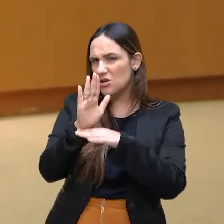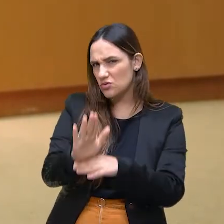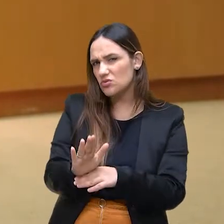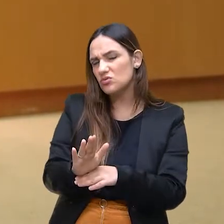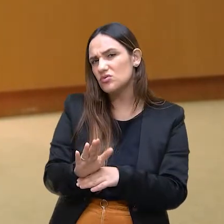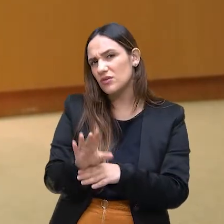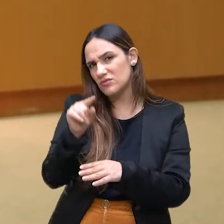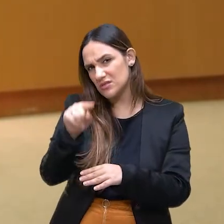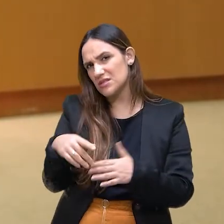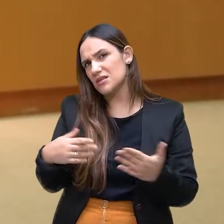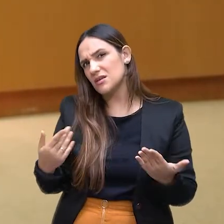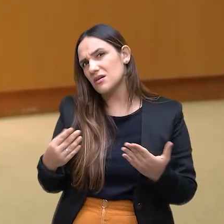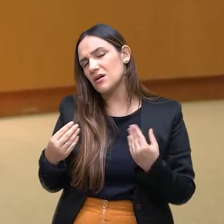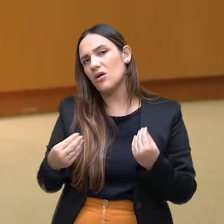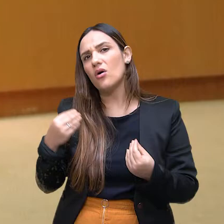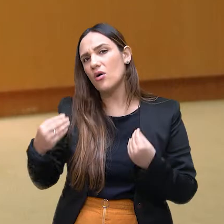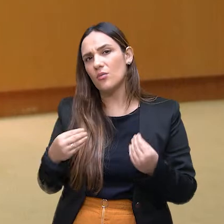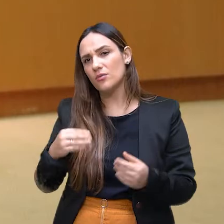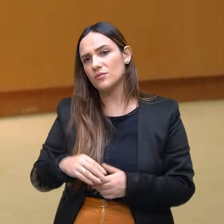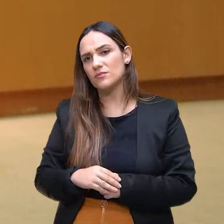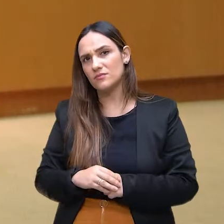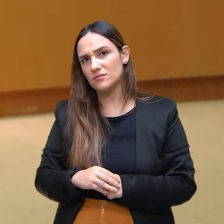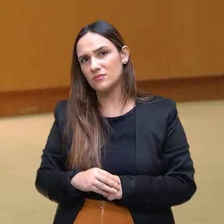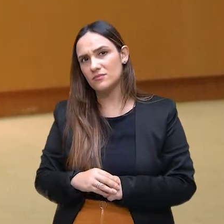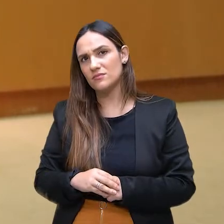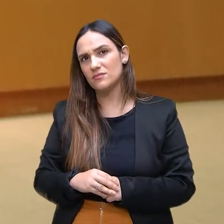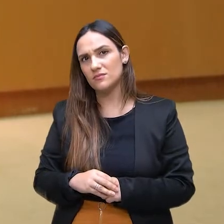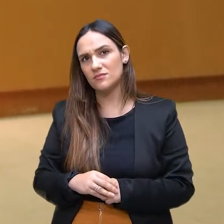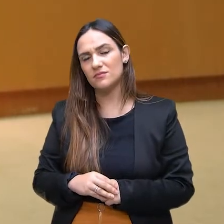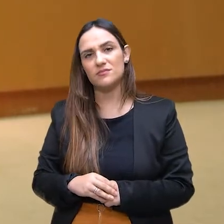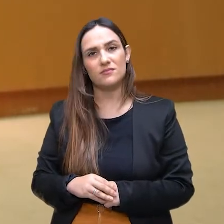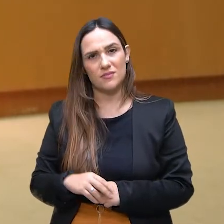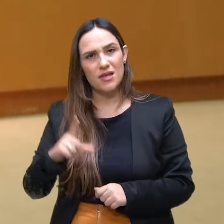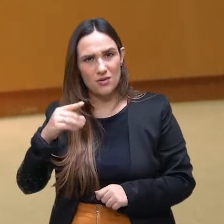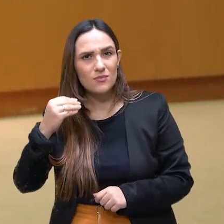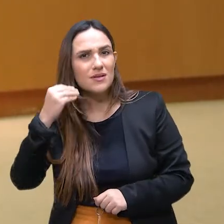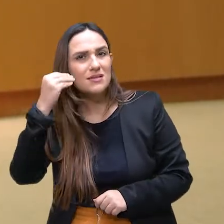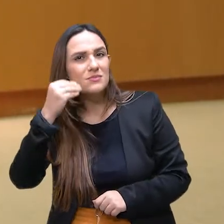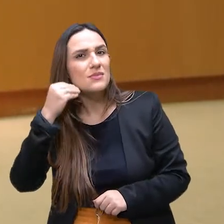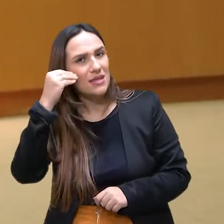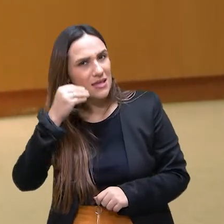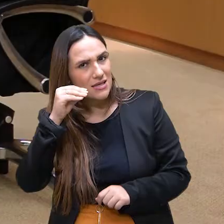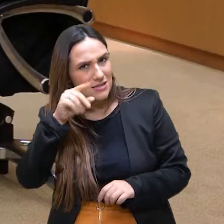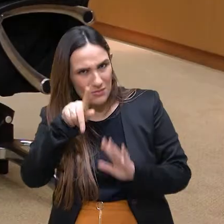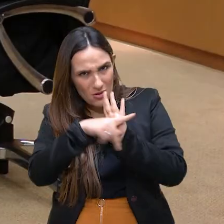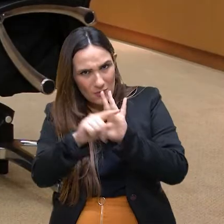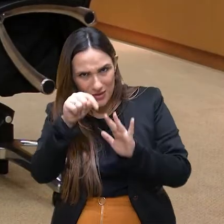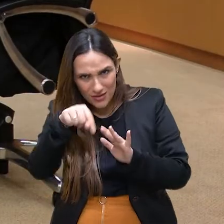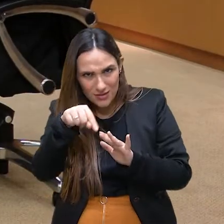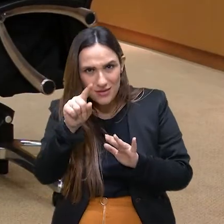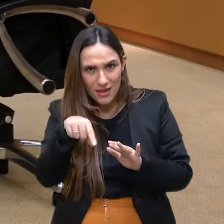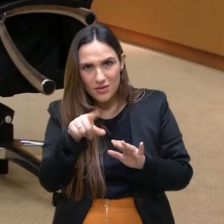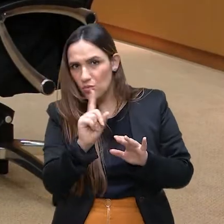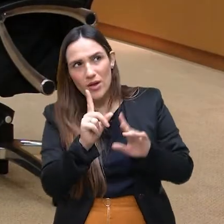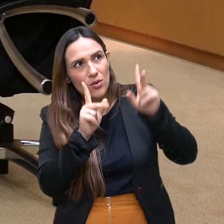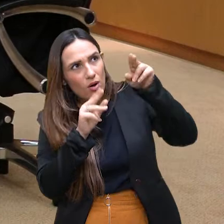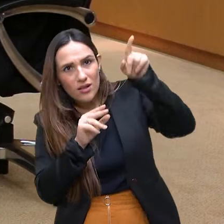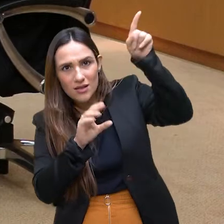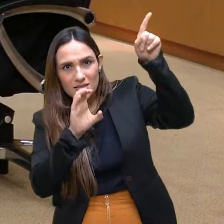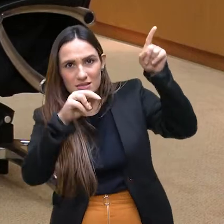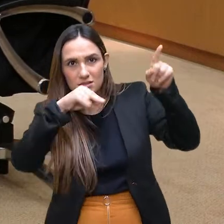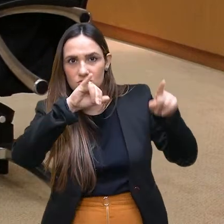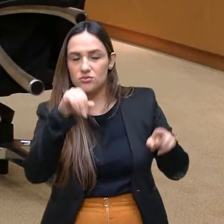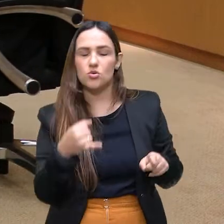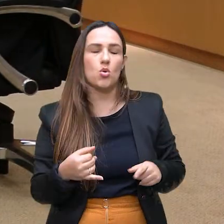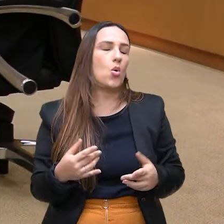no trabalho, desembargador? Porque não é um modelo estabelecido pelo CNJ, é uma experiência única, né? Na verdade